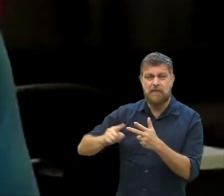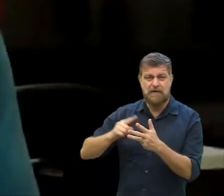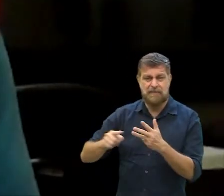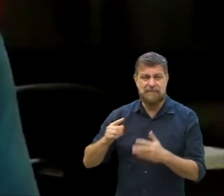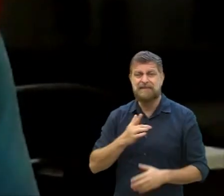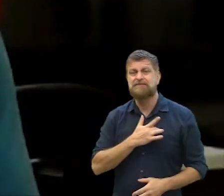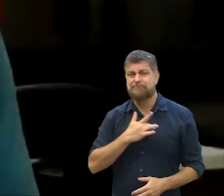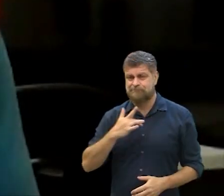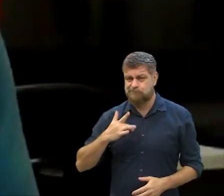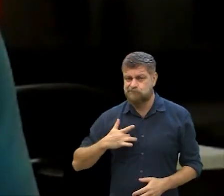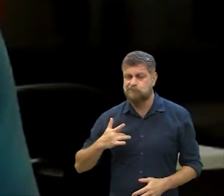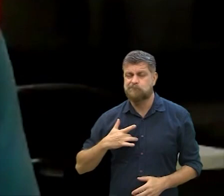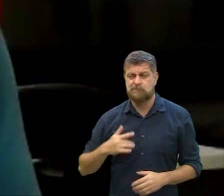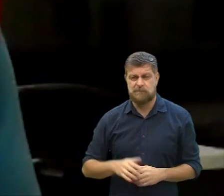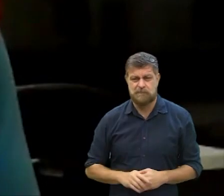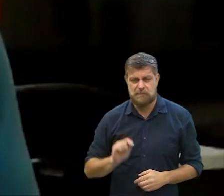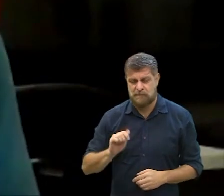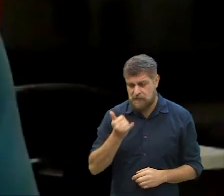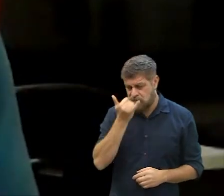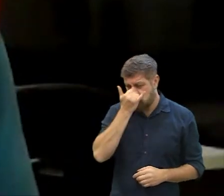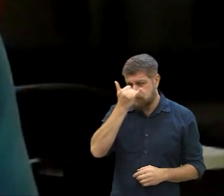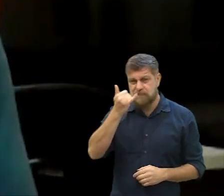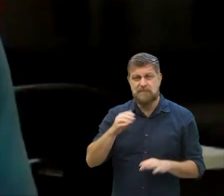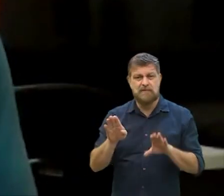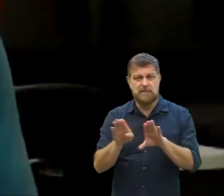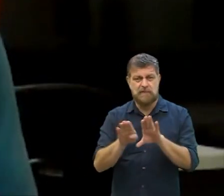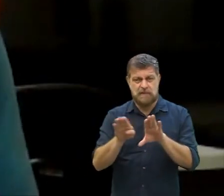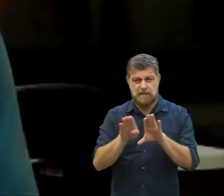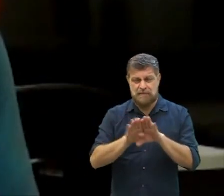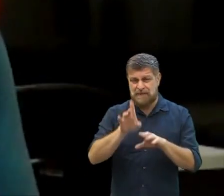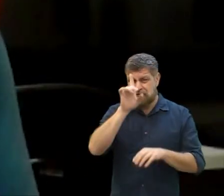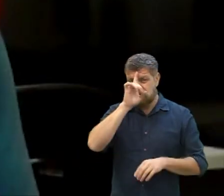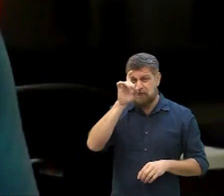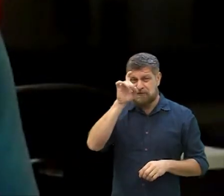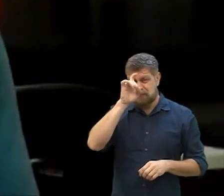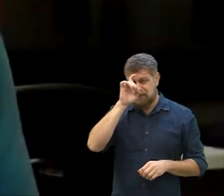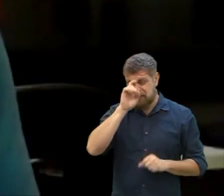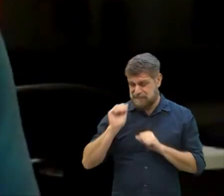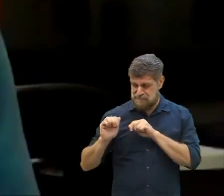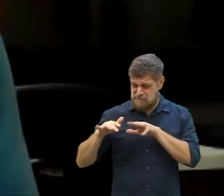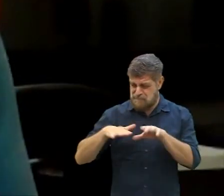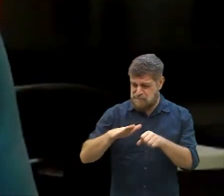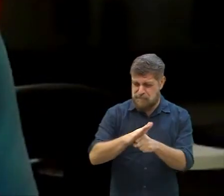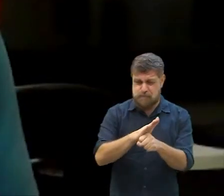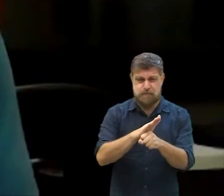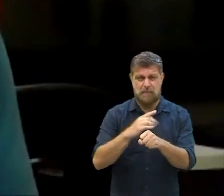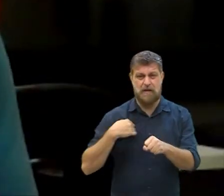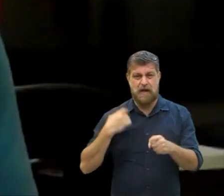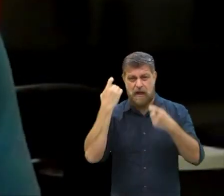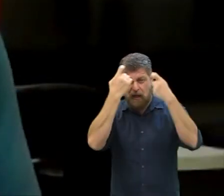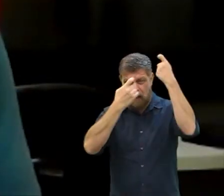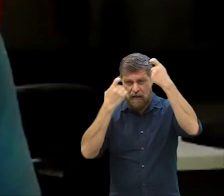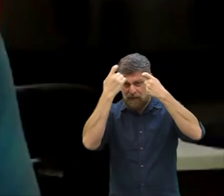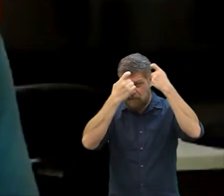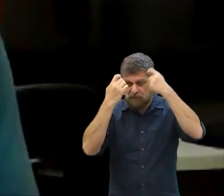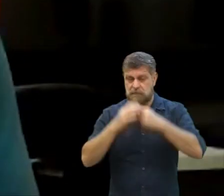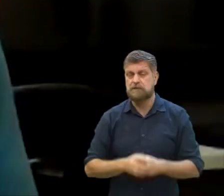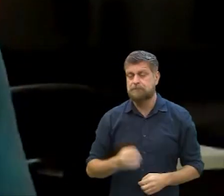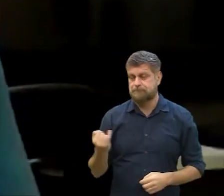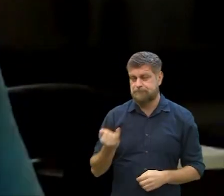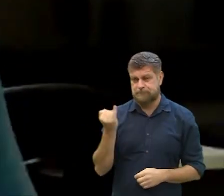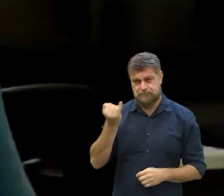de problemas de saúde pública, e isso traz consequências, inclusive, nos hospitais. E essa é uma das